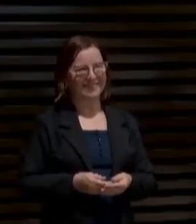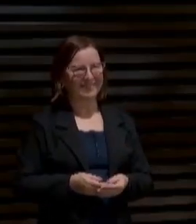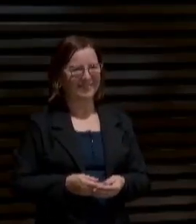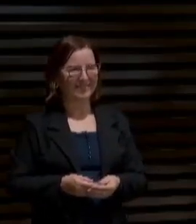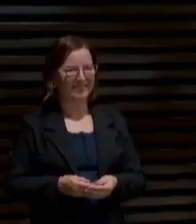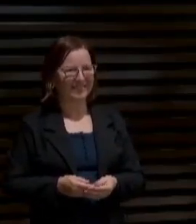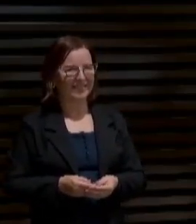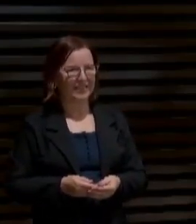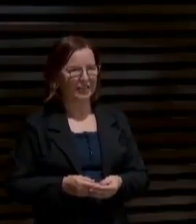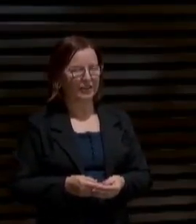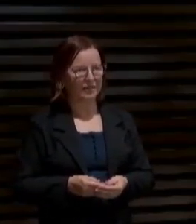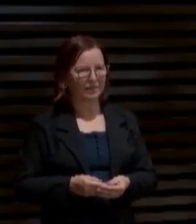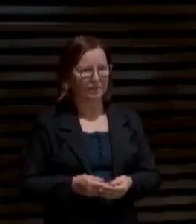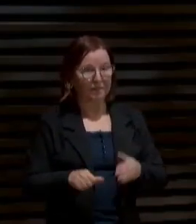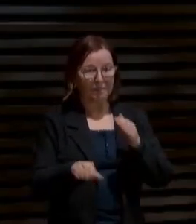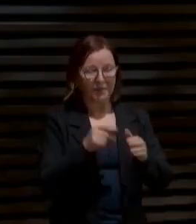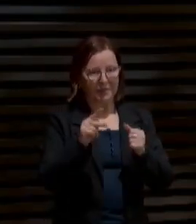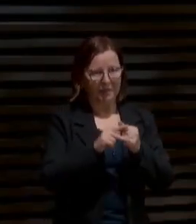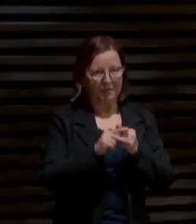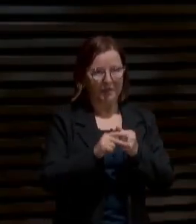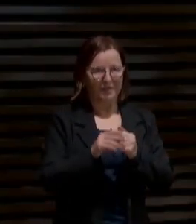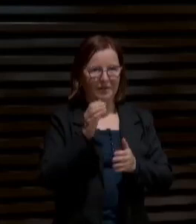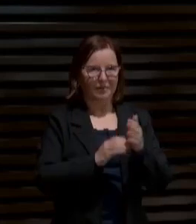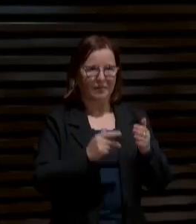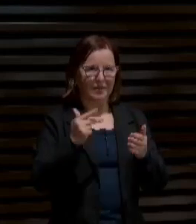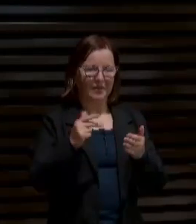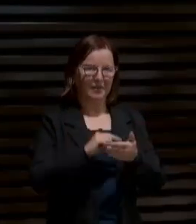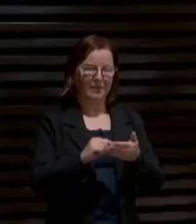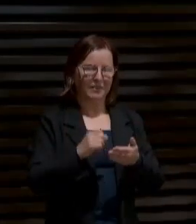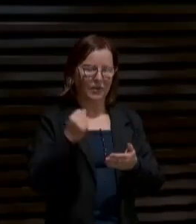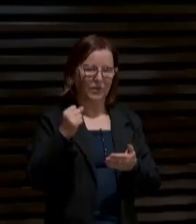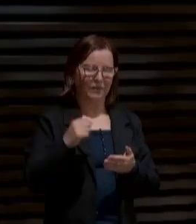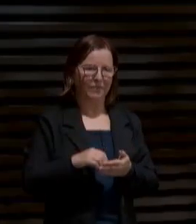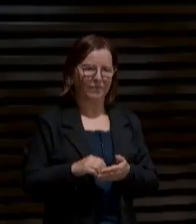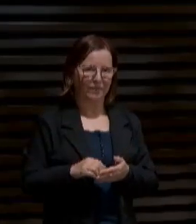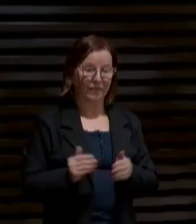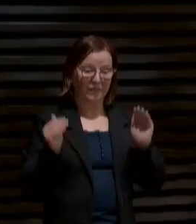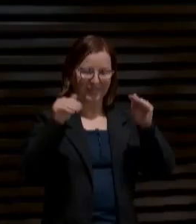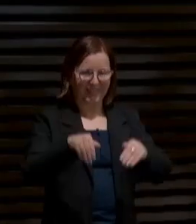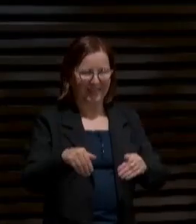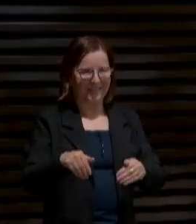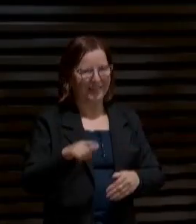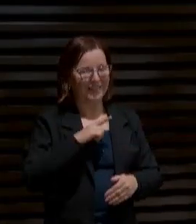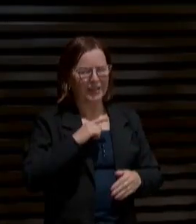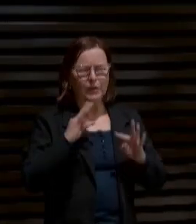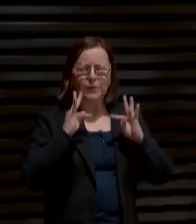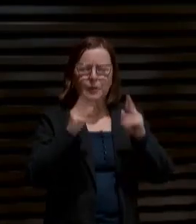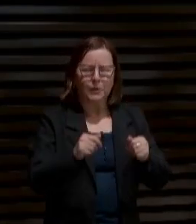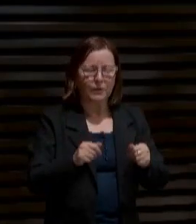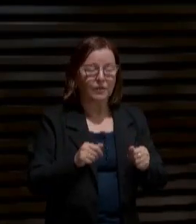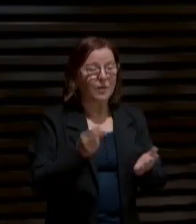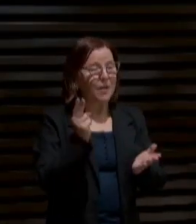e vamos ver aqui para mirar Pedro 389 finalmente Tenham todos o mesmo